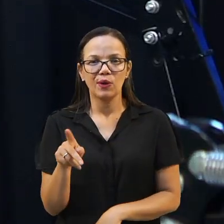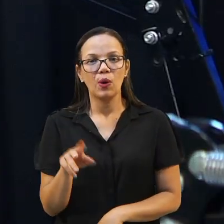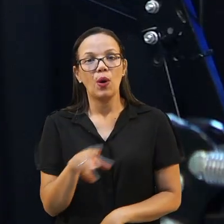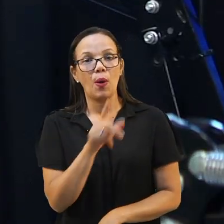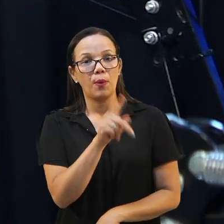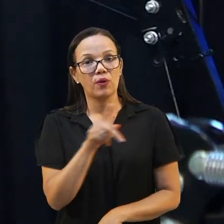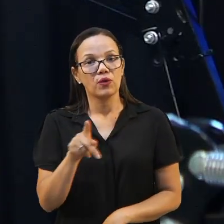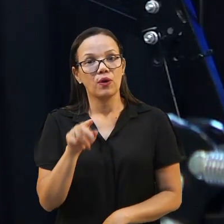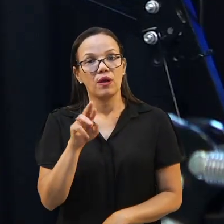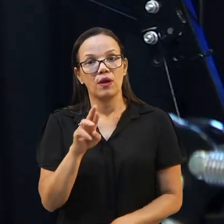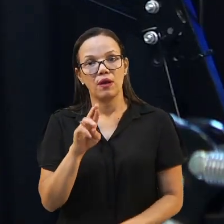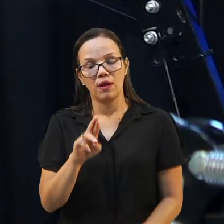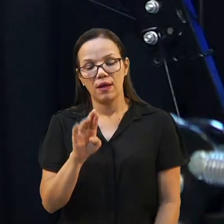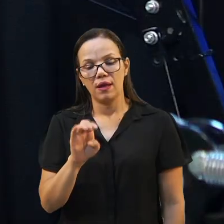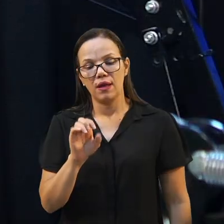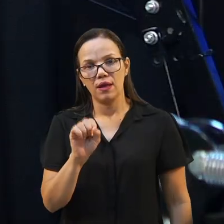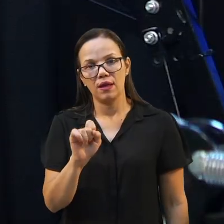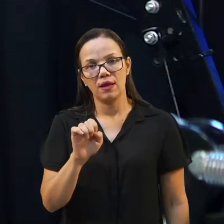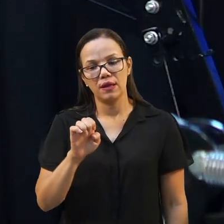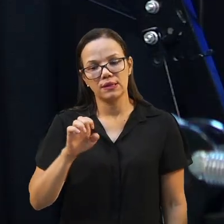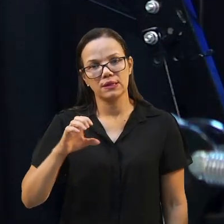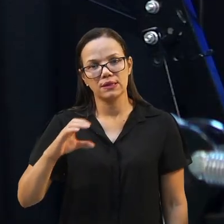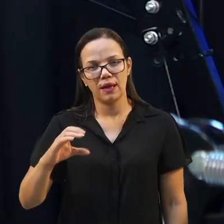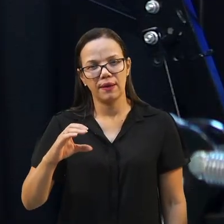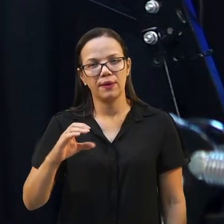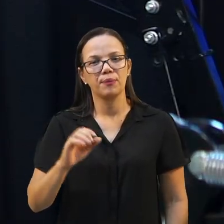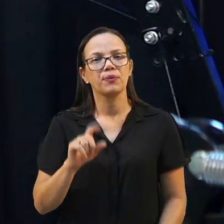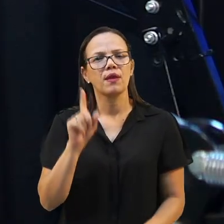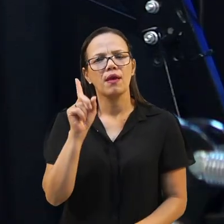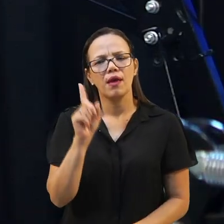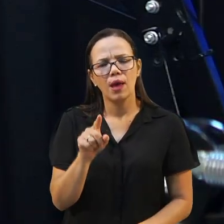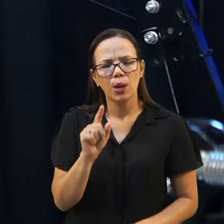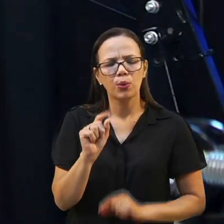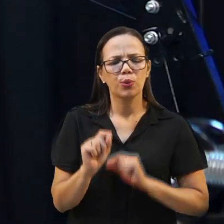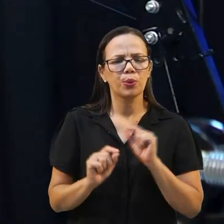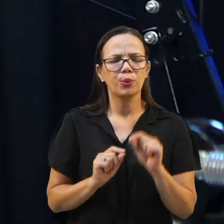Rezec Andraus era um